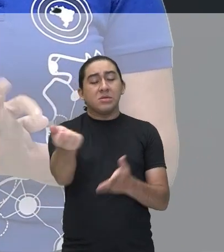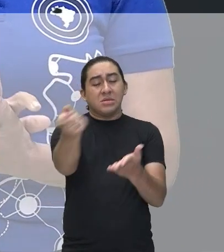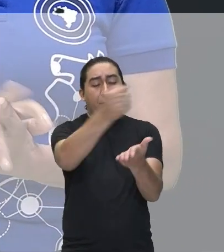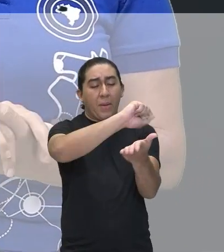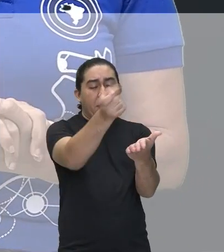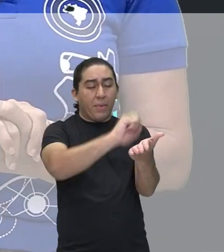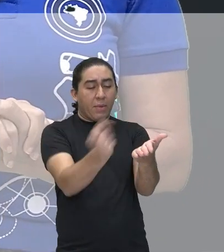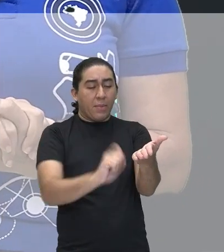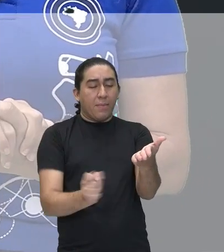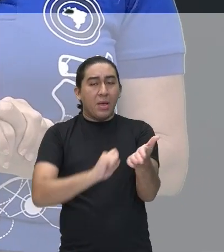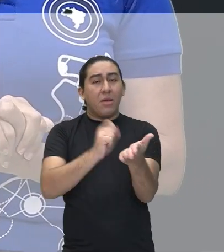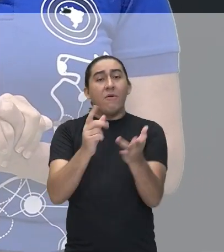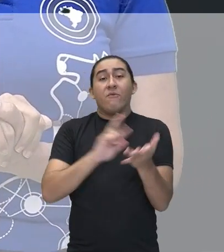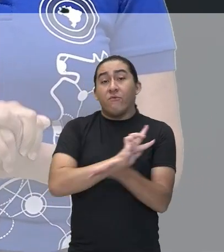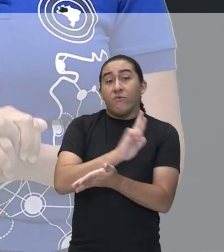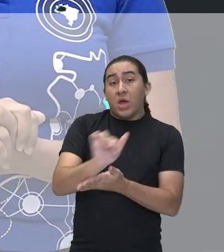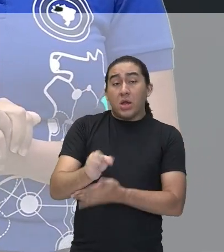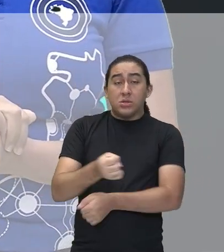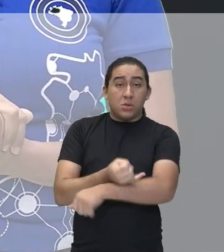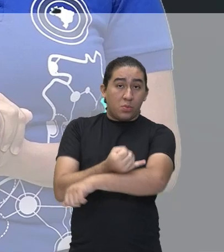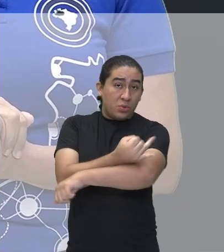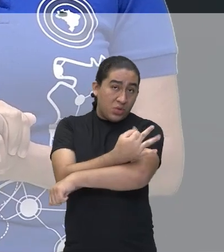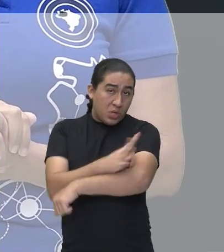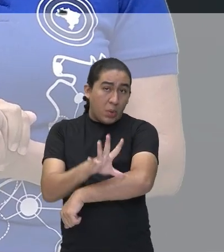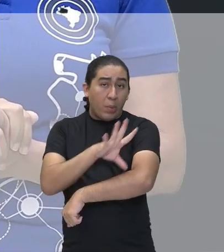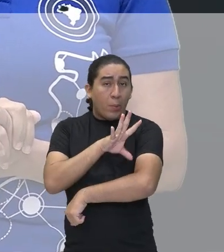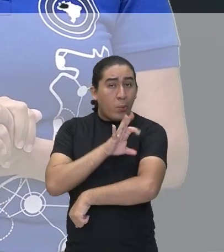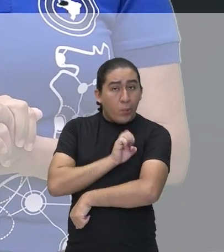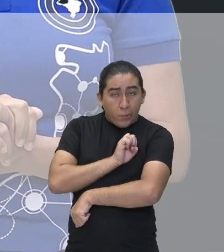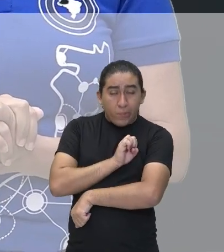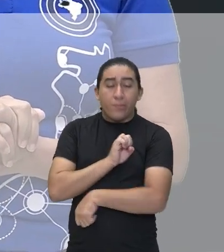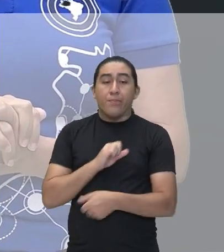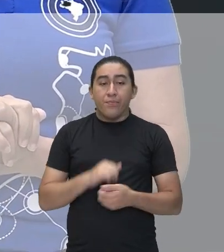aí de emoções, de amor, né?